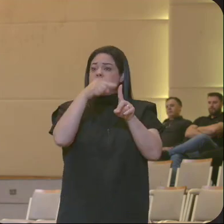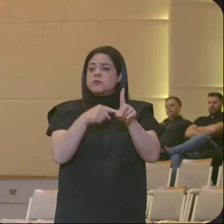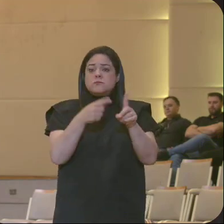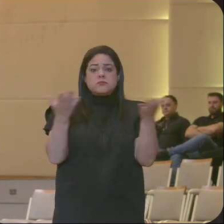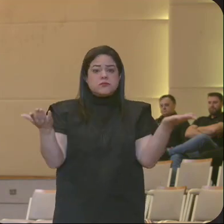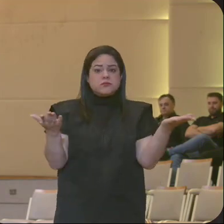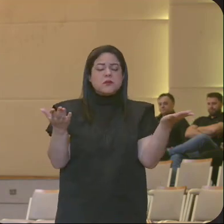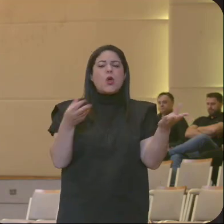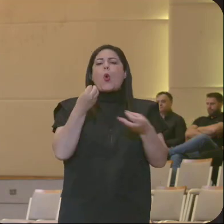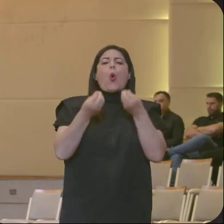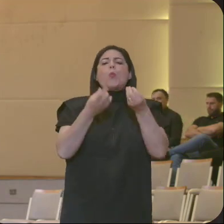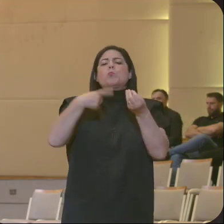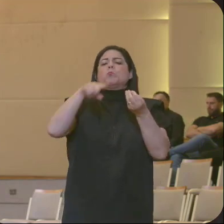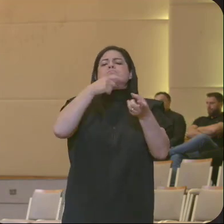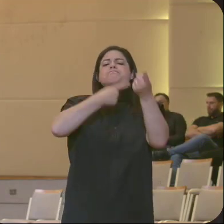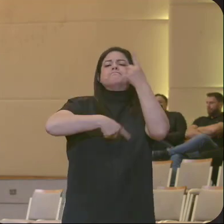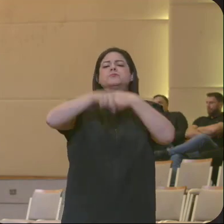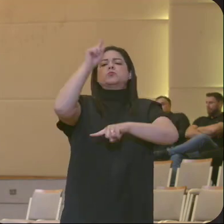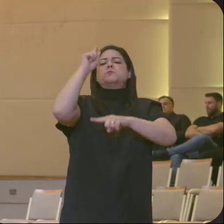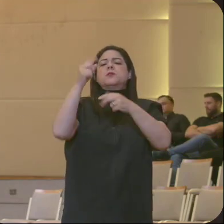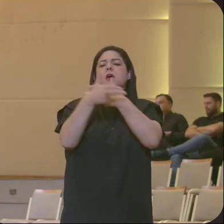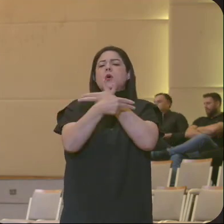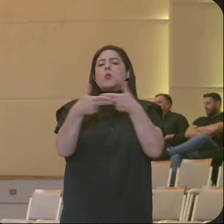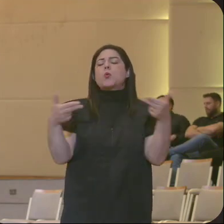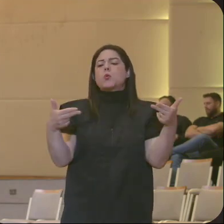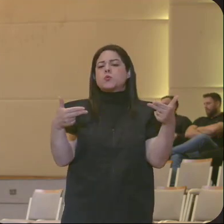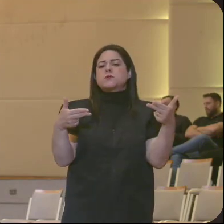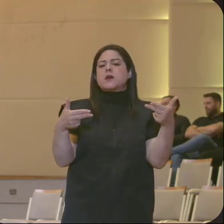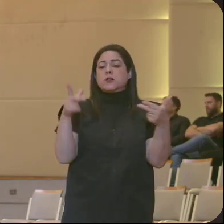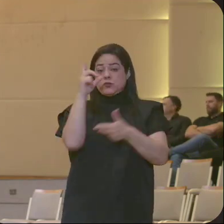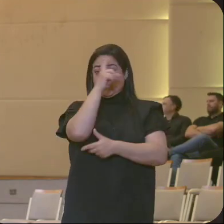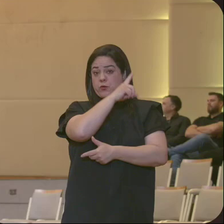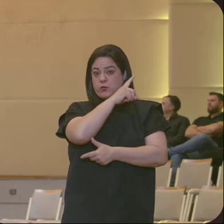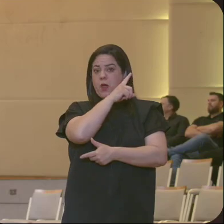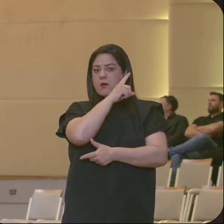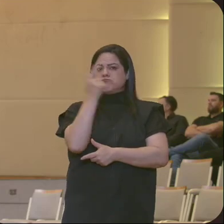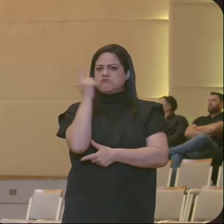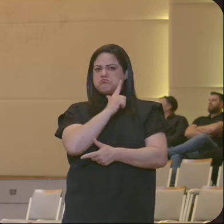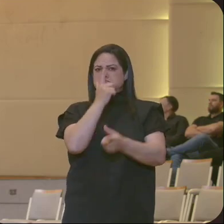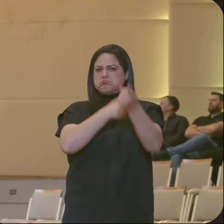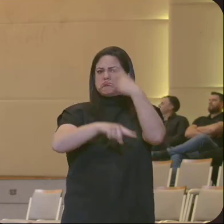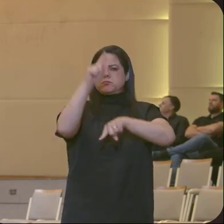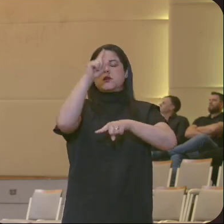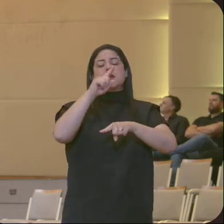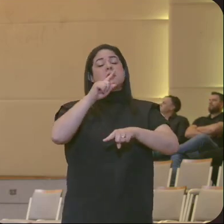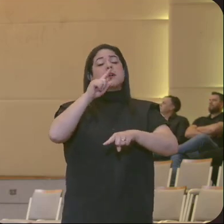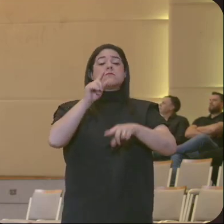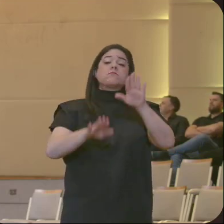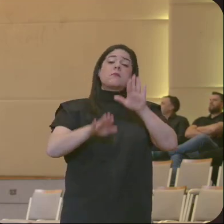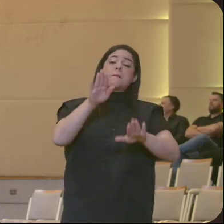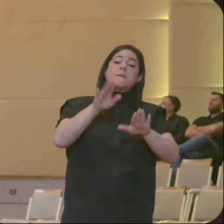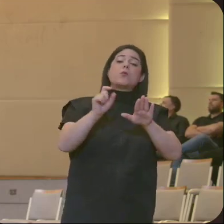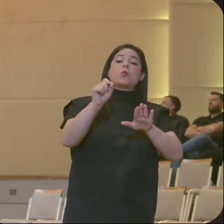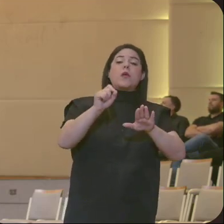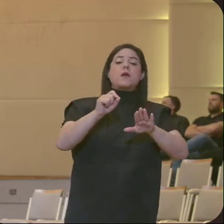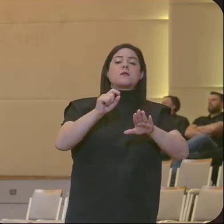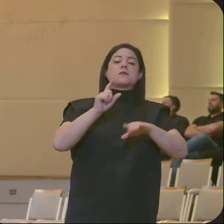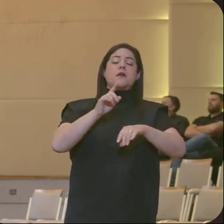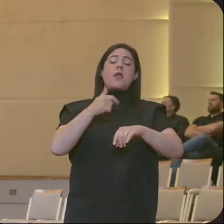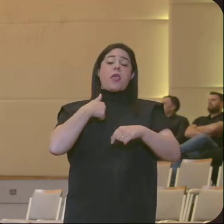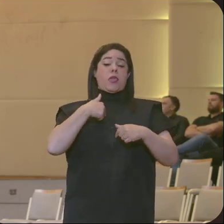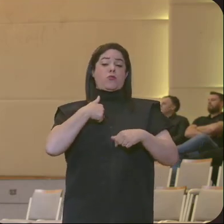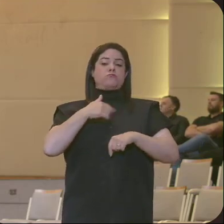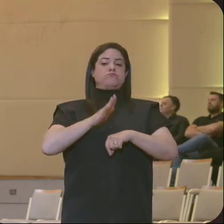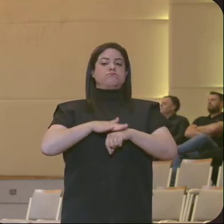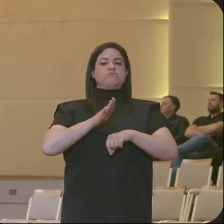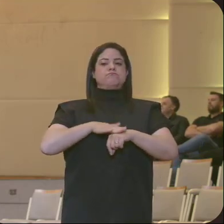superamos as barreiras que a gente vai encontrar depende da nossa atitude diante delas.